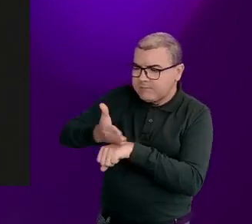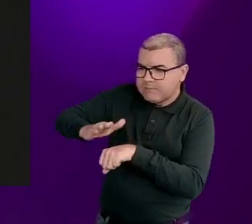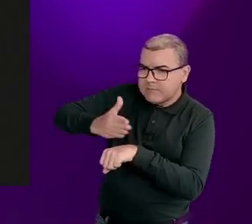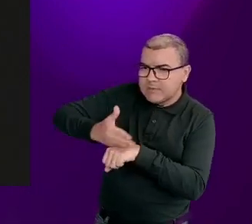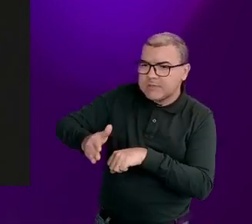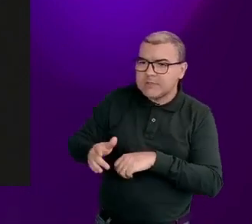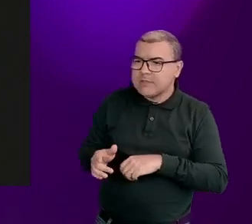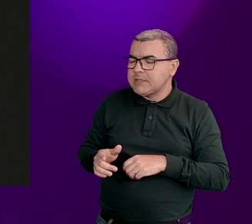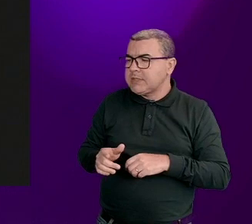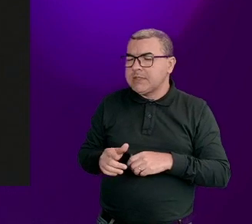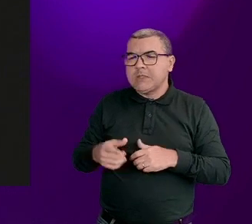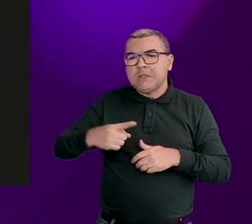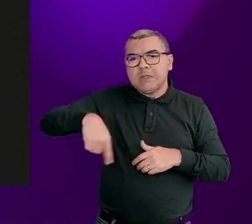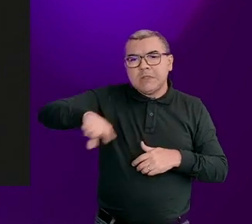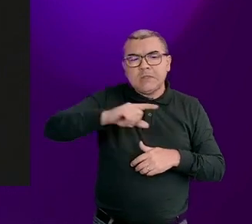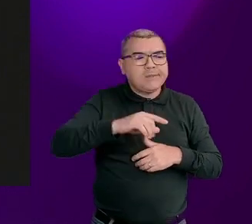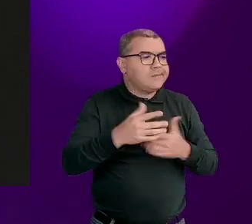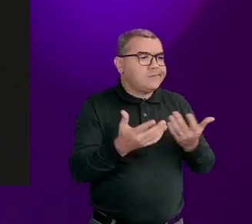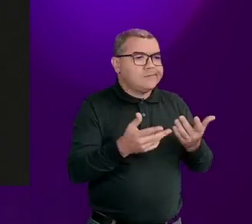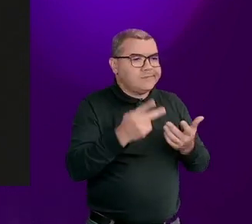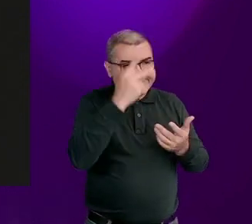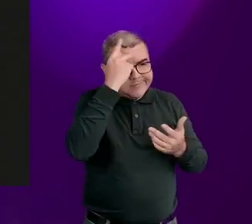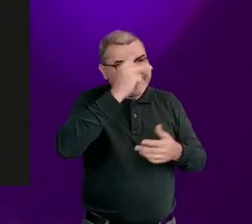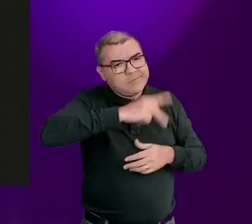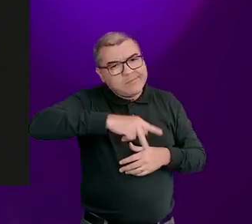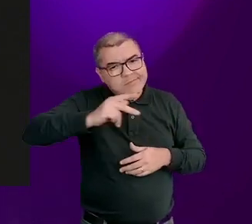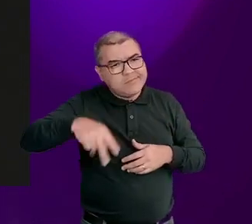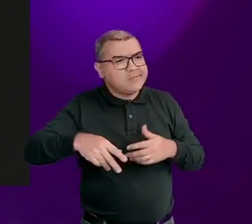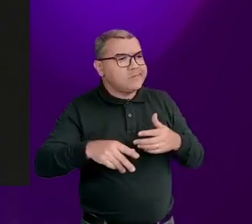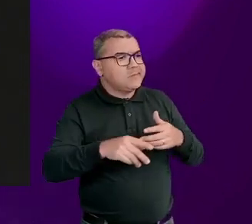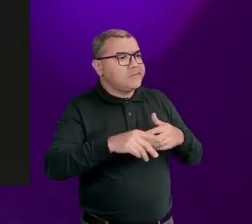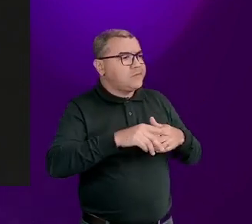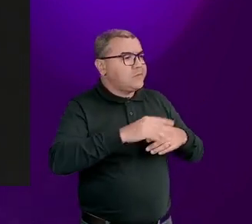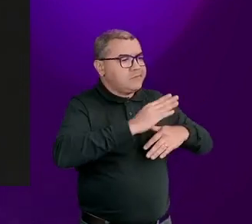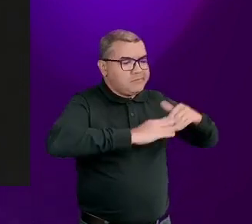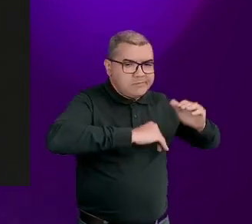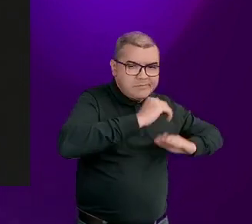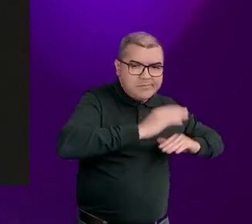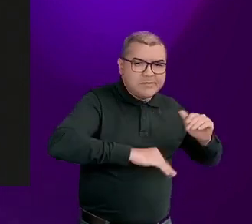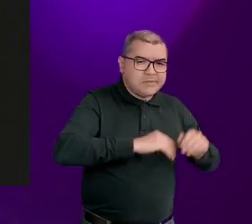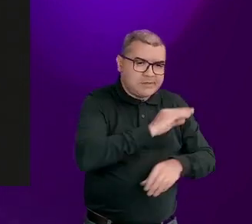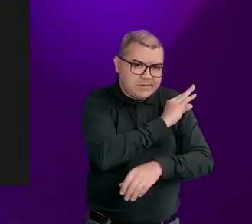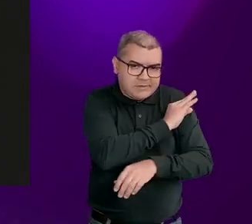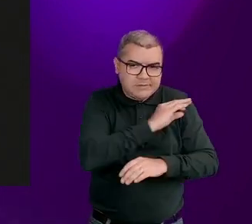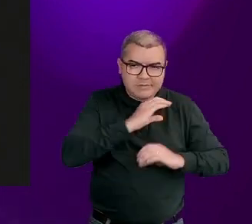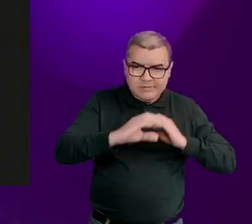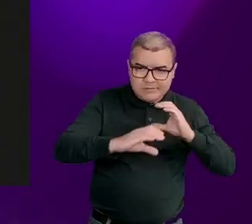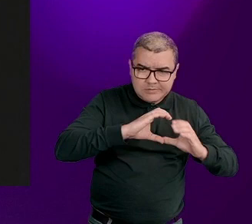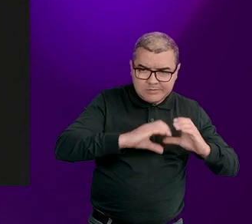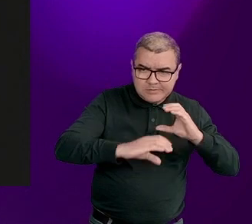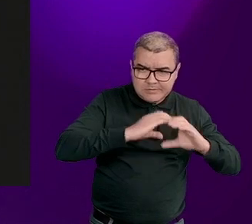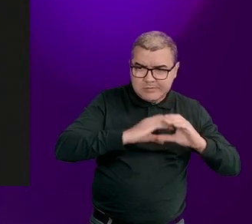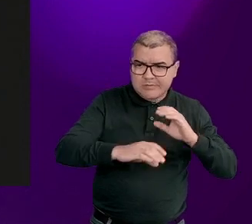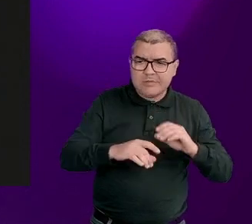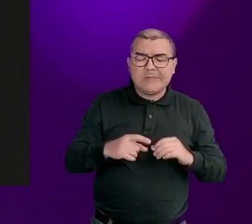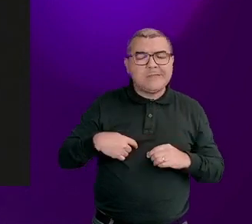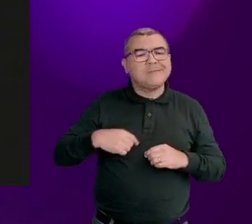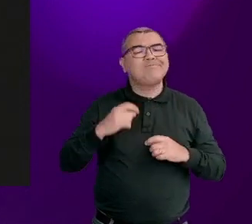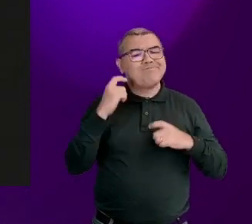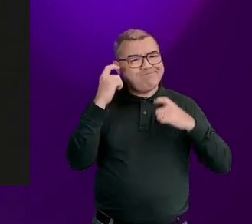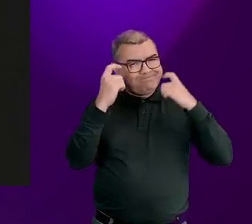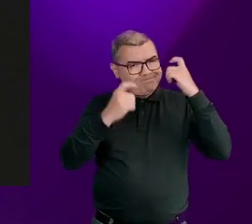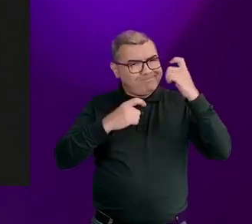digamos, formadores de opinião ou professores, né? Aplicar isso, sobretudo para os mais jovens. Eu tenho